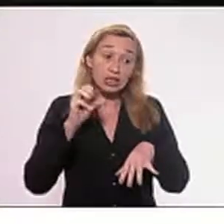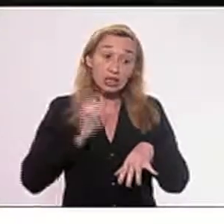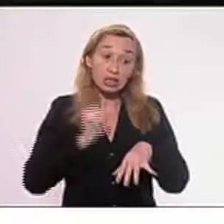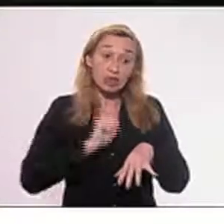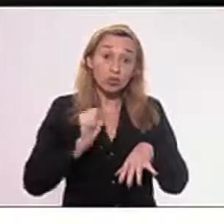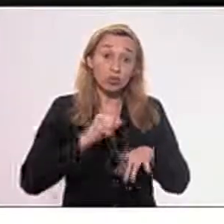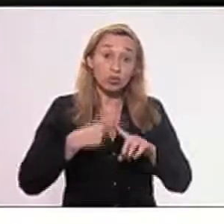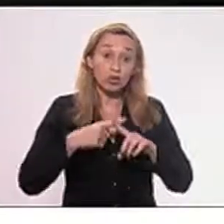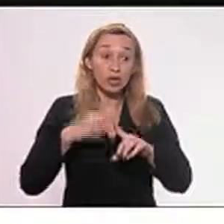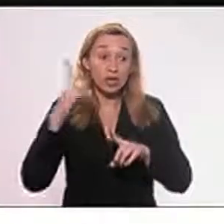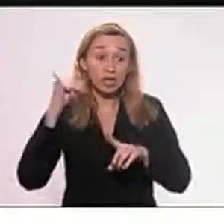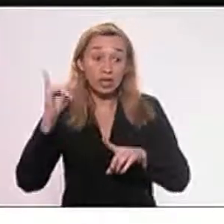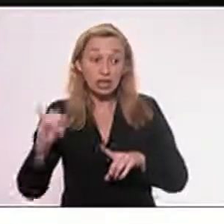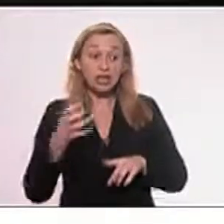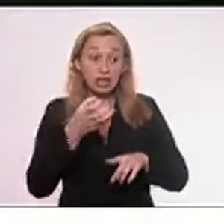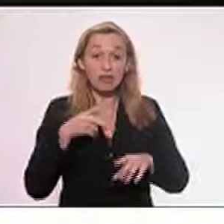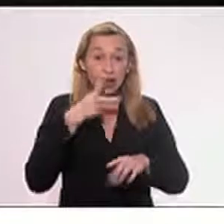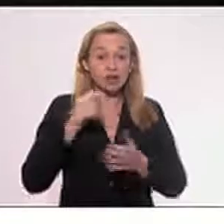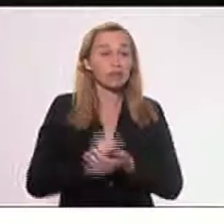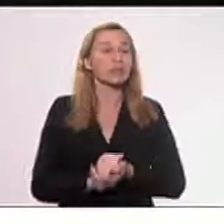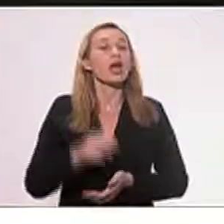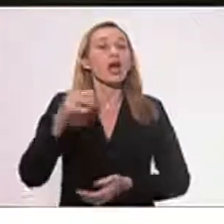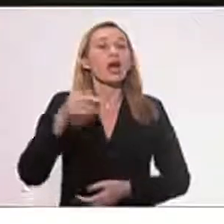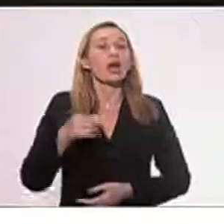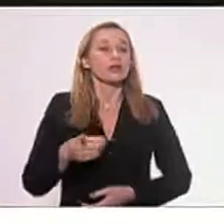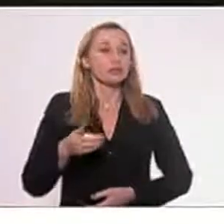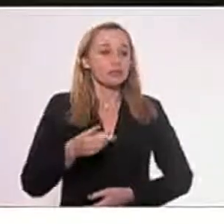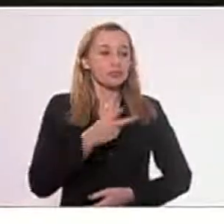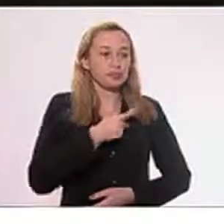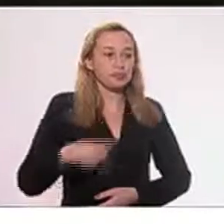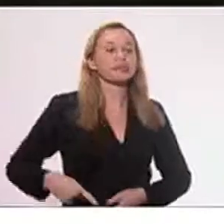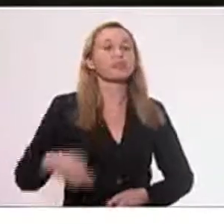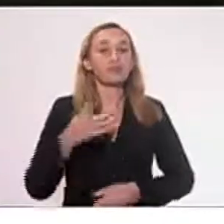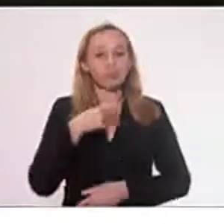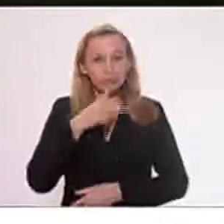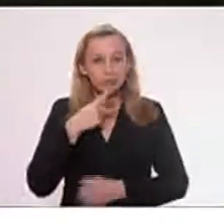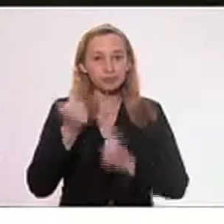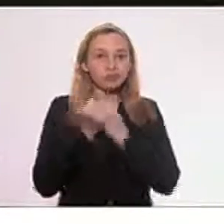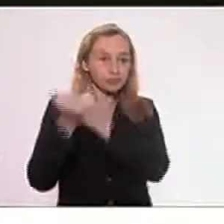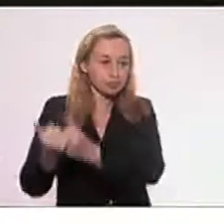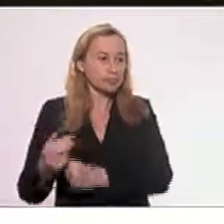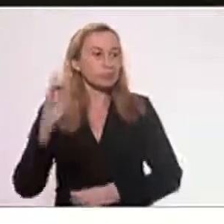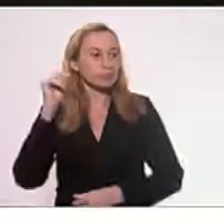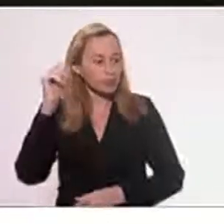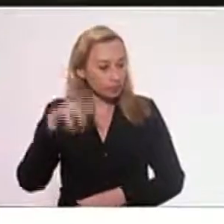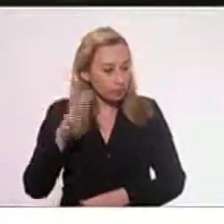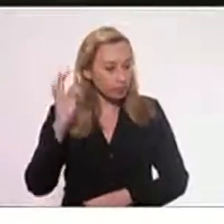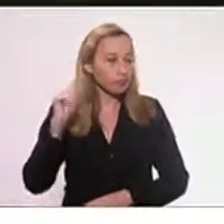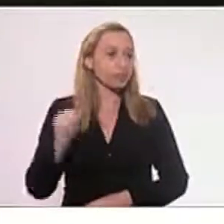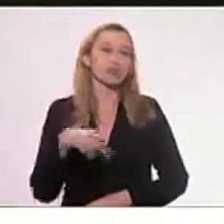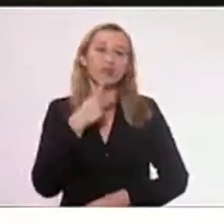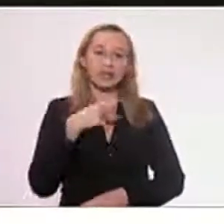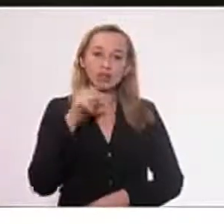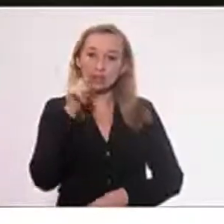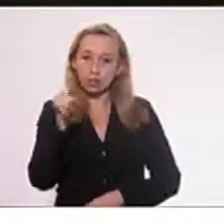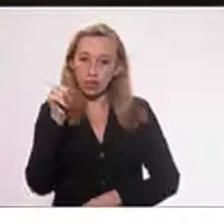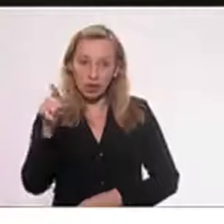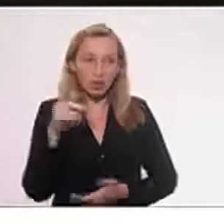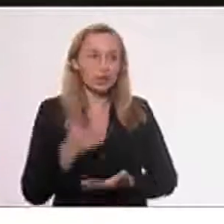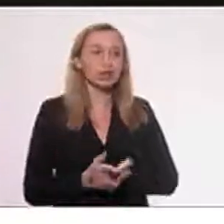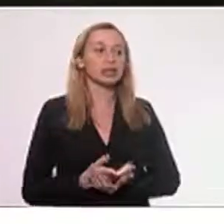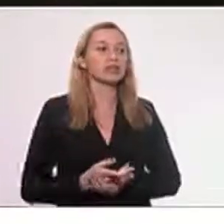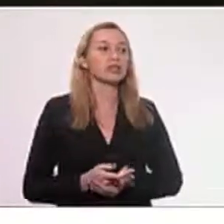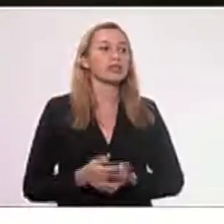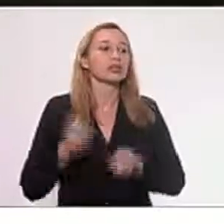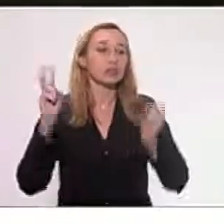30 segundo o presidente só já manifestei meu apoio a renata falando com ela pois tanto publicamente acredito que isso é uma